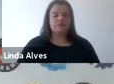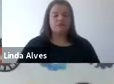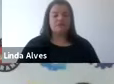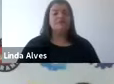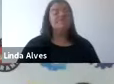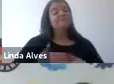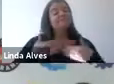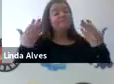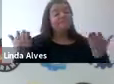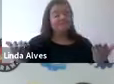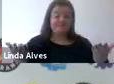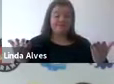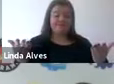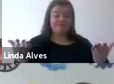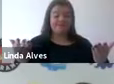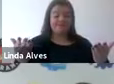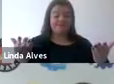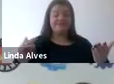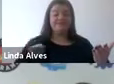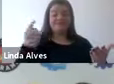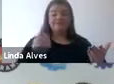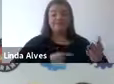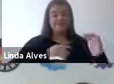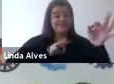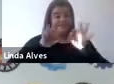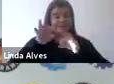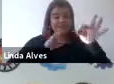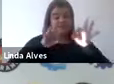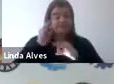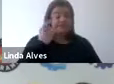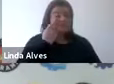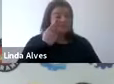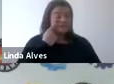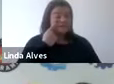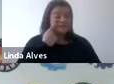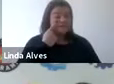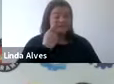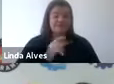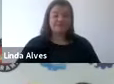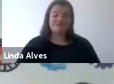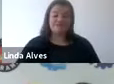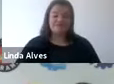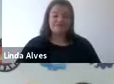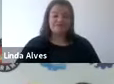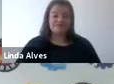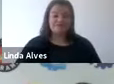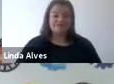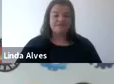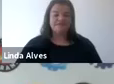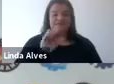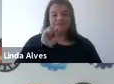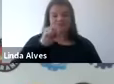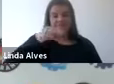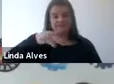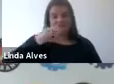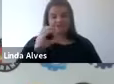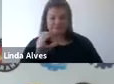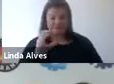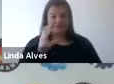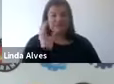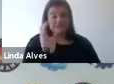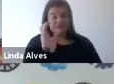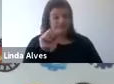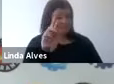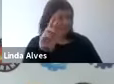E agora, os nossos projetos. Vamos ver no vídeo aqui do SMC Card, né, do